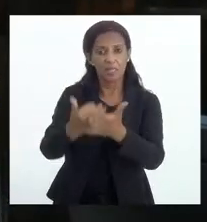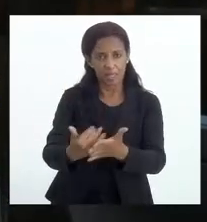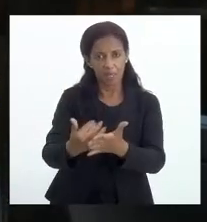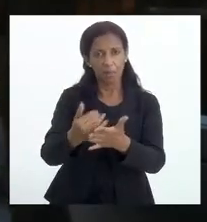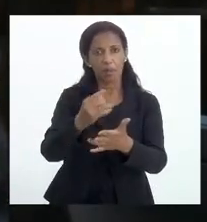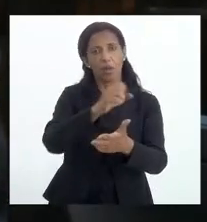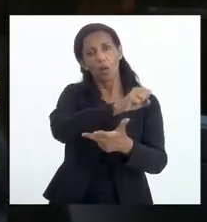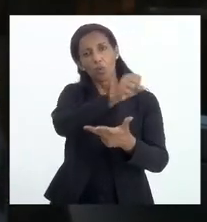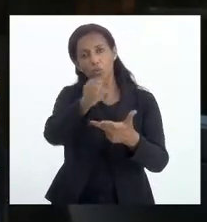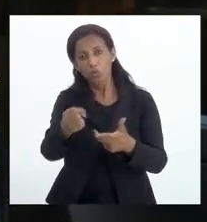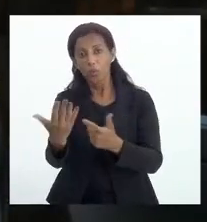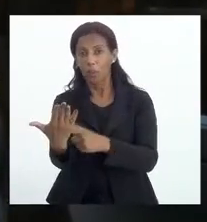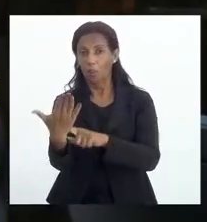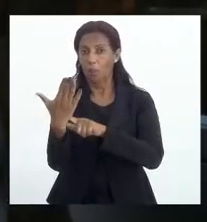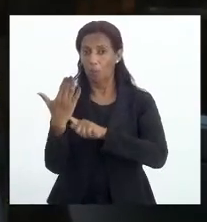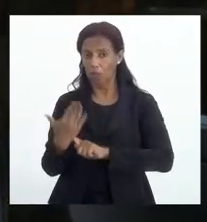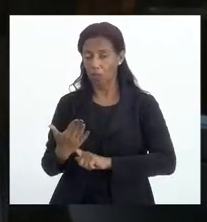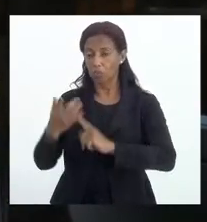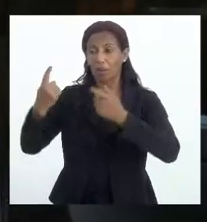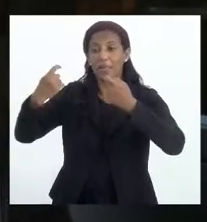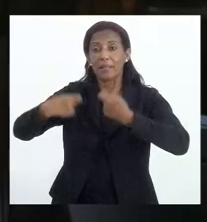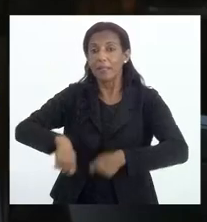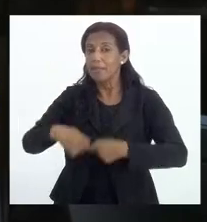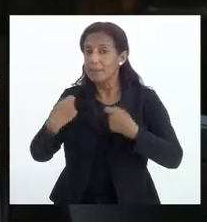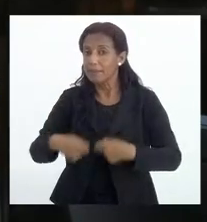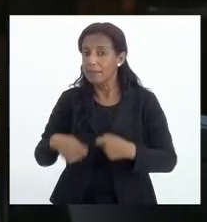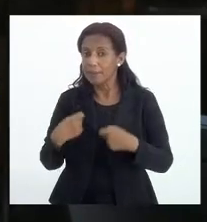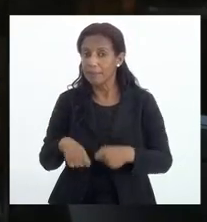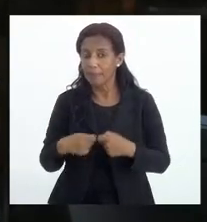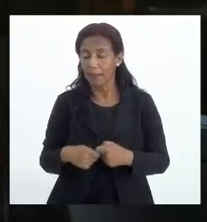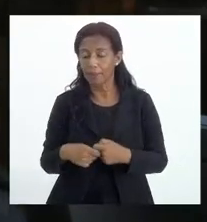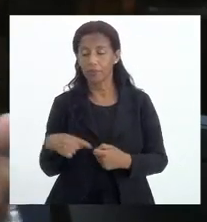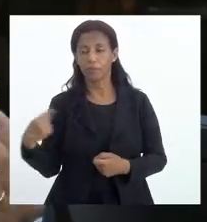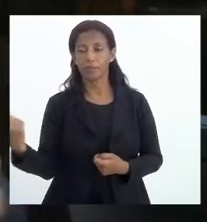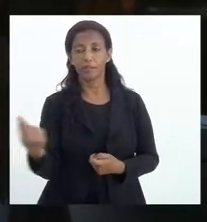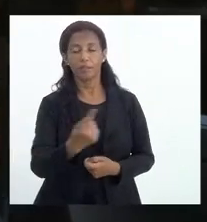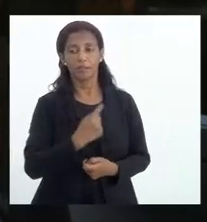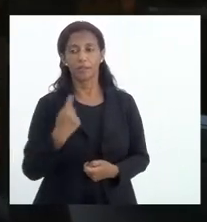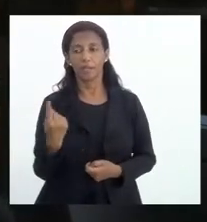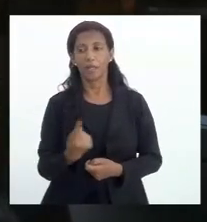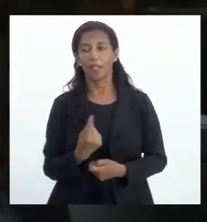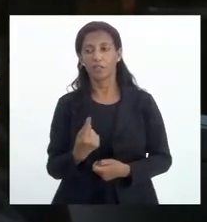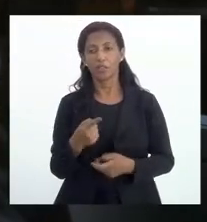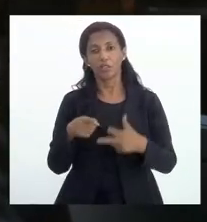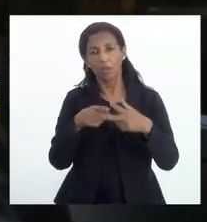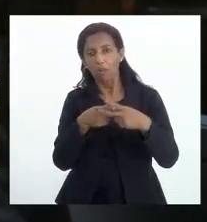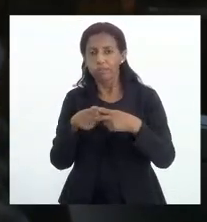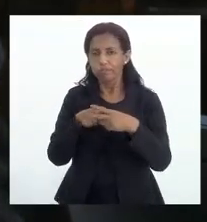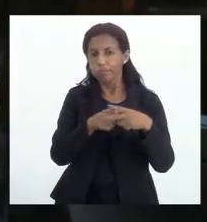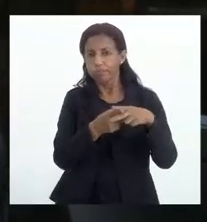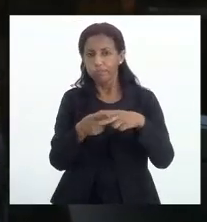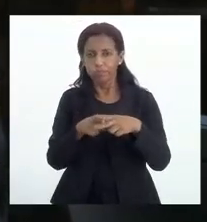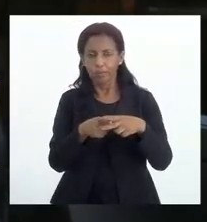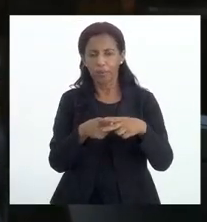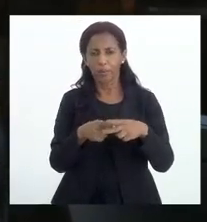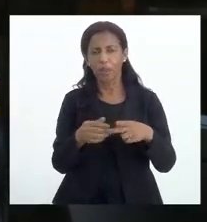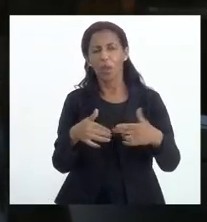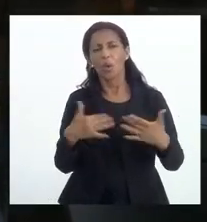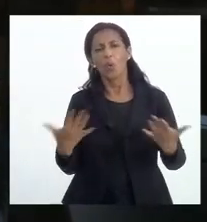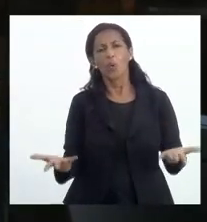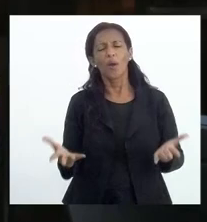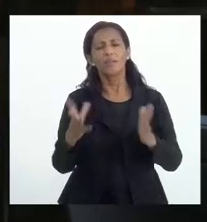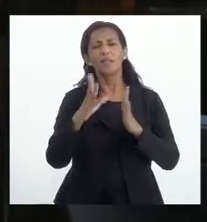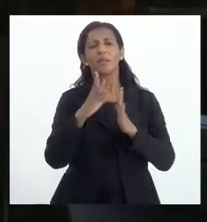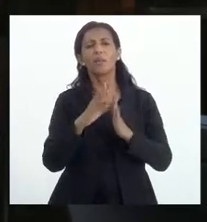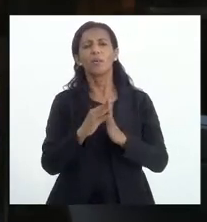nos apresentado as suas necessidades e a gente está fazendo os ajustes. Quais são as